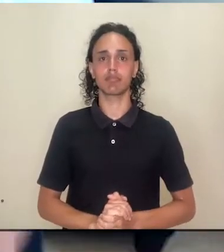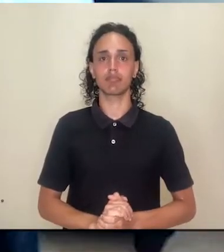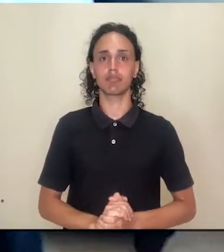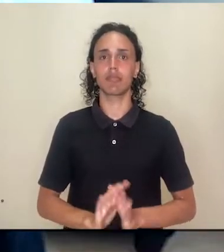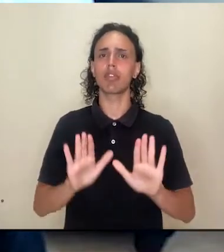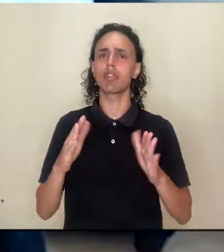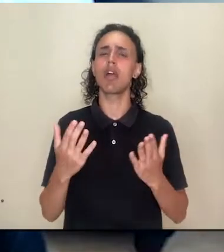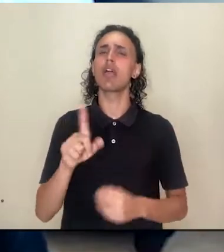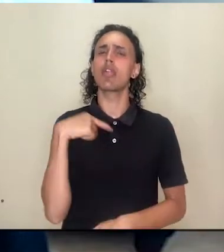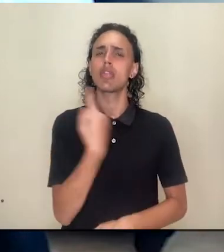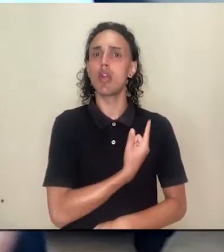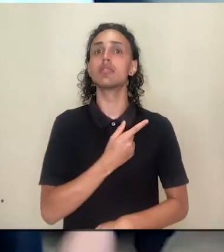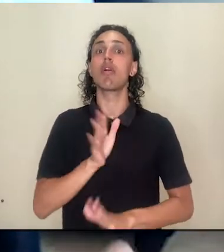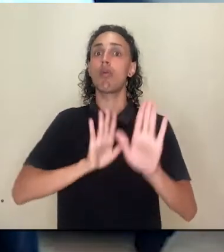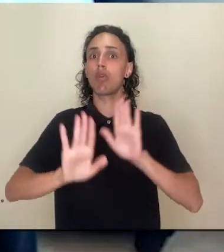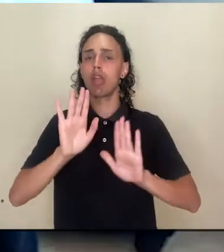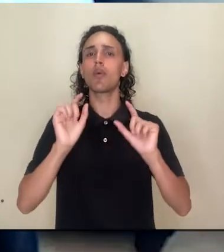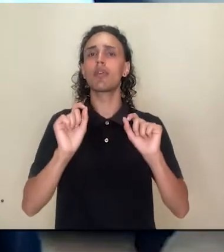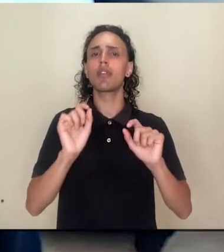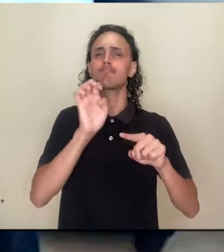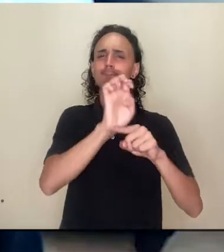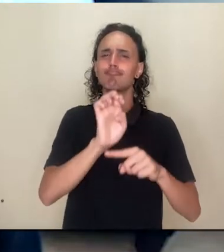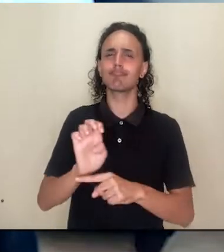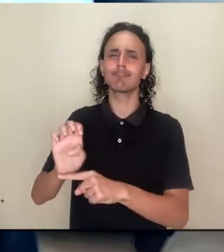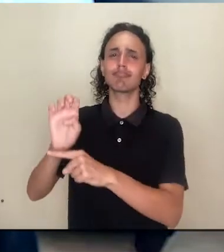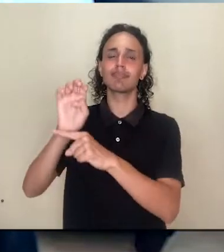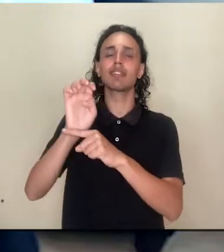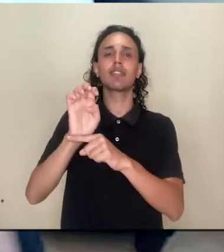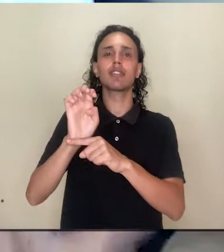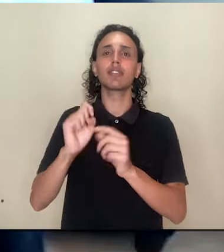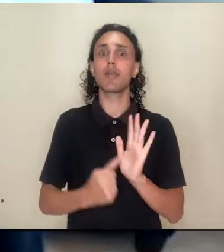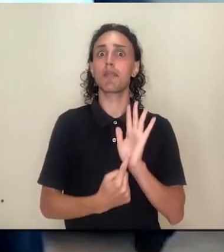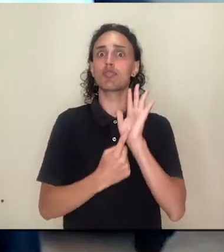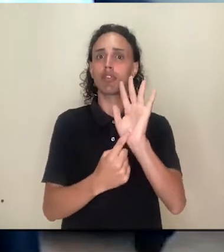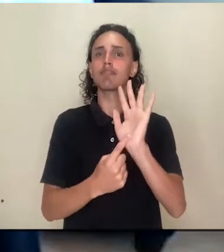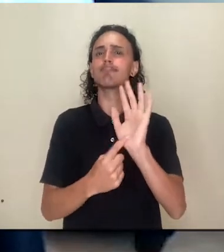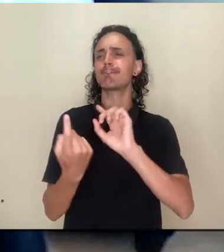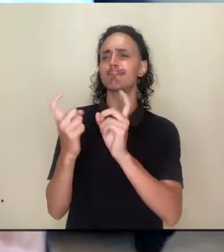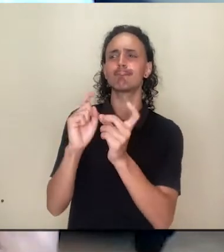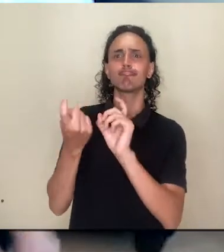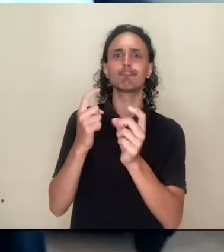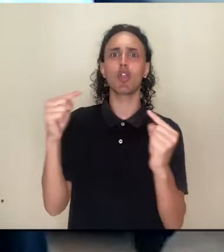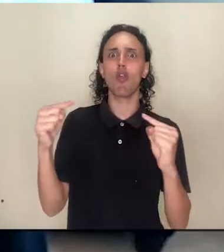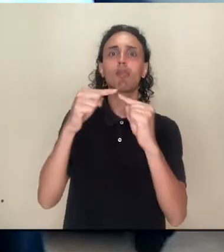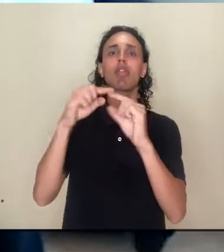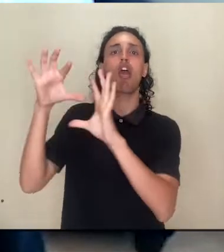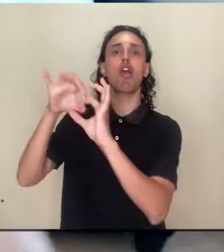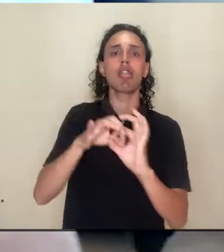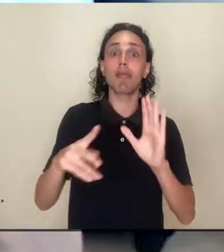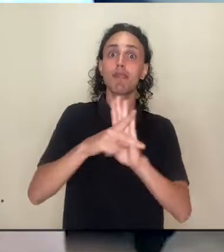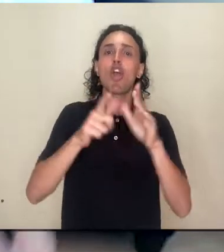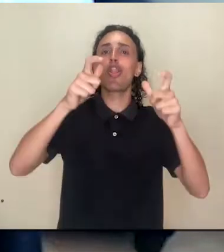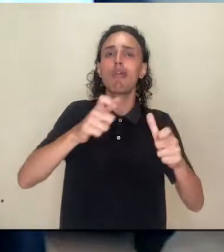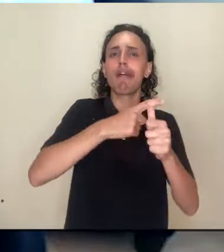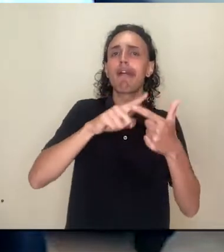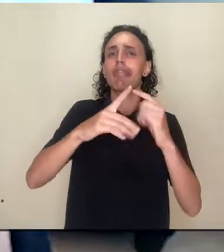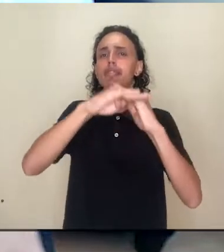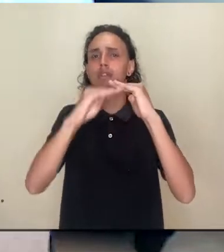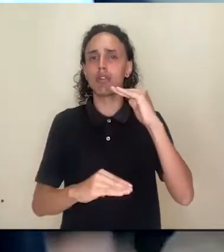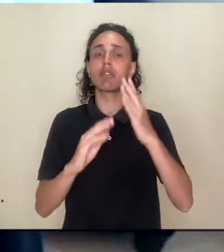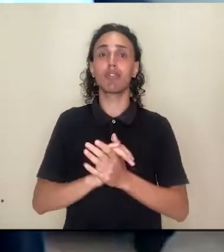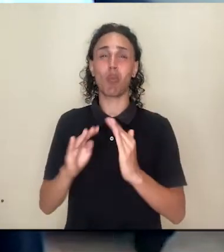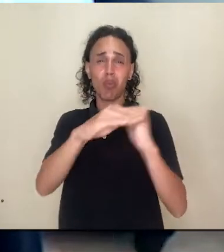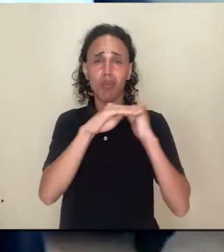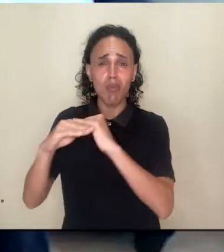esse cuidado de fazer por estado exatamente para trazer essa discussão do contexto local, das desigualdades. Não